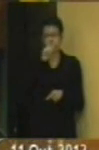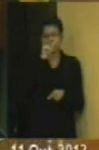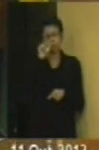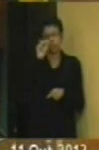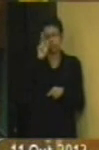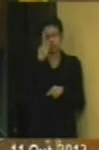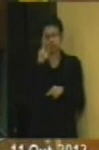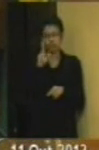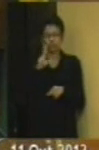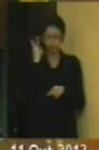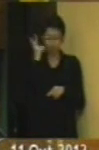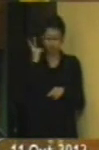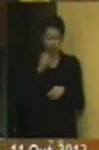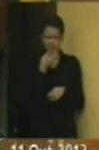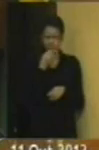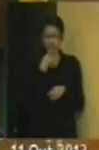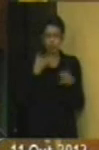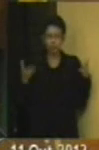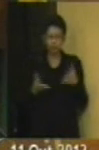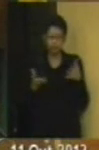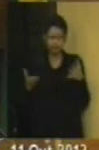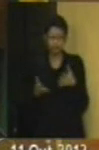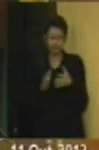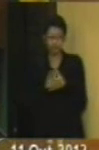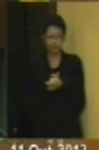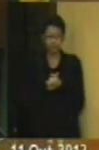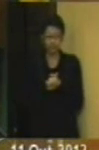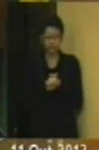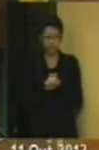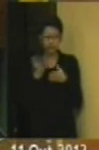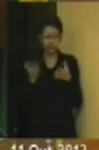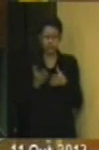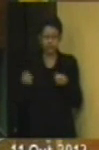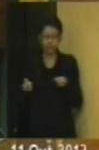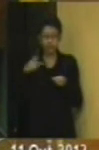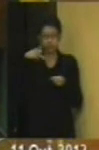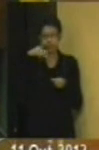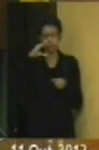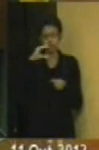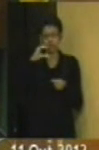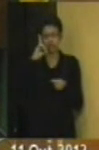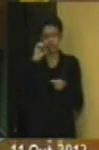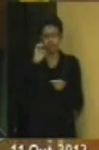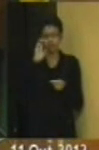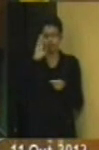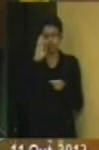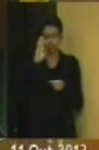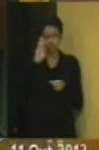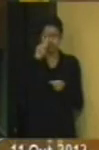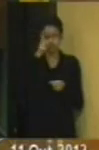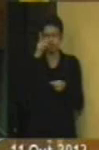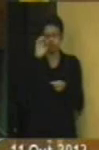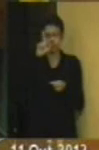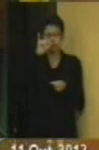que foi um grande vereador dentro do partido hoje trazemos para dentro do pc do b o vereador helinho presidente do